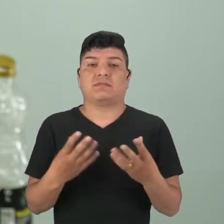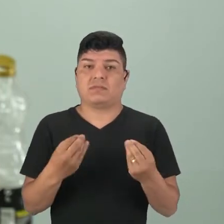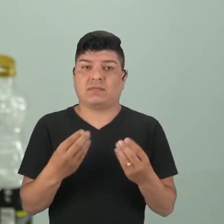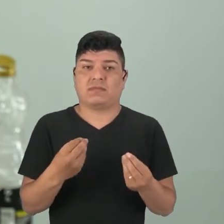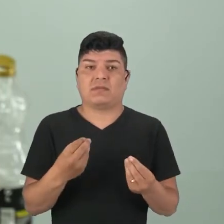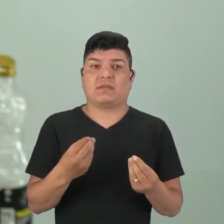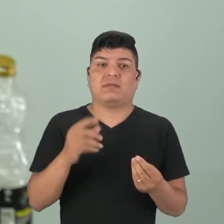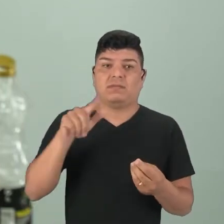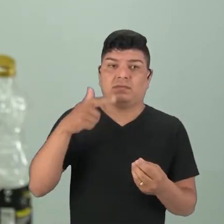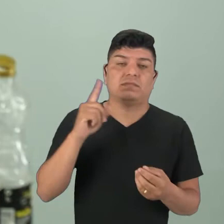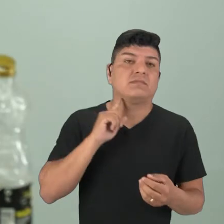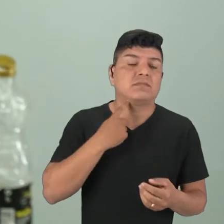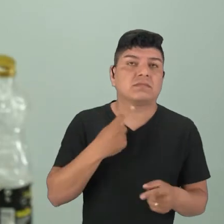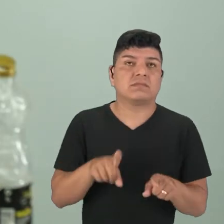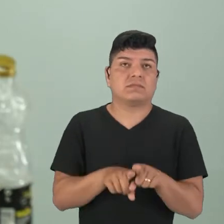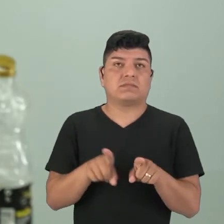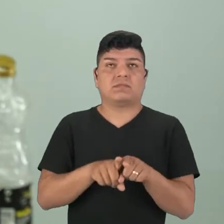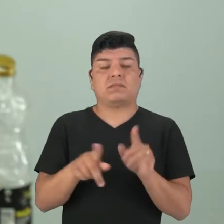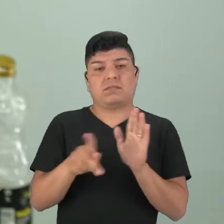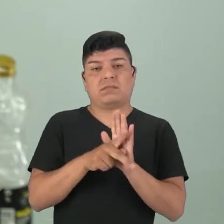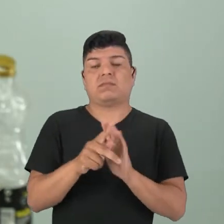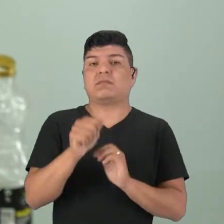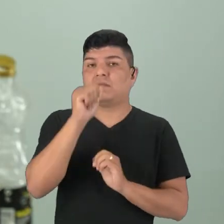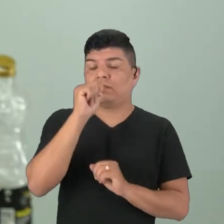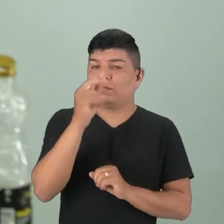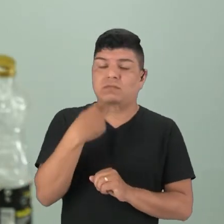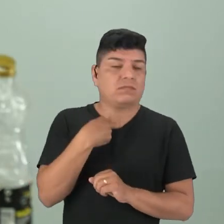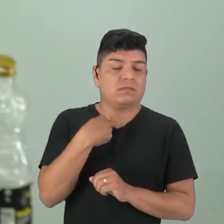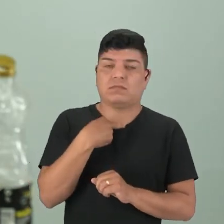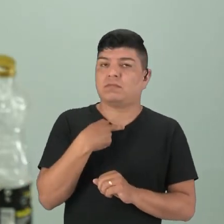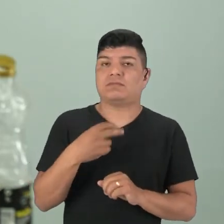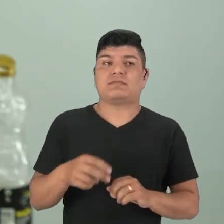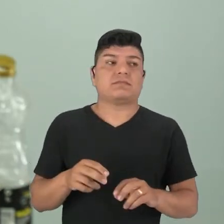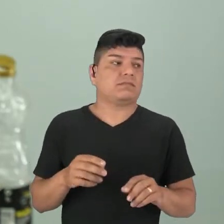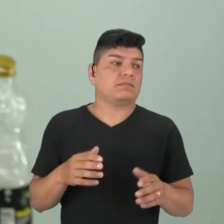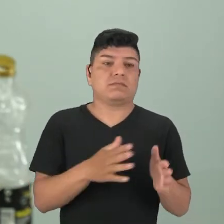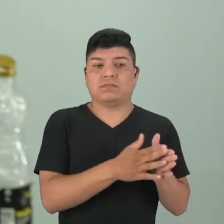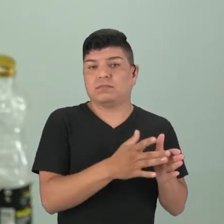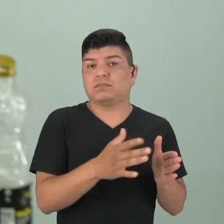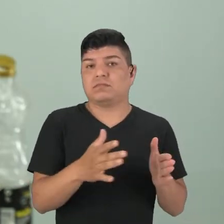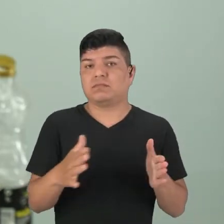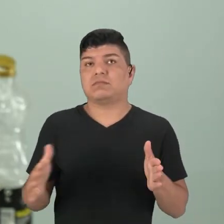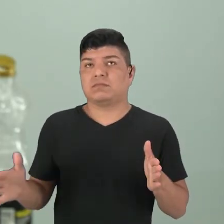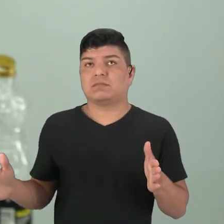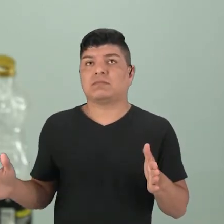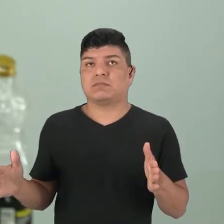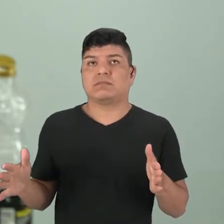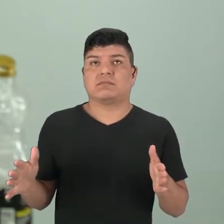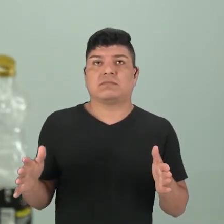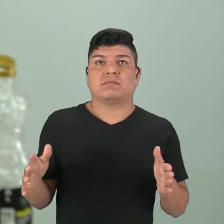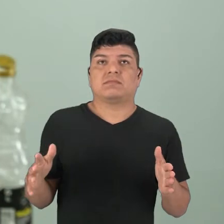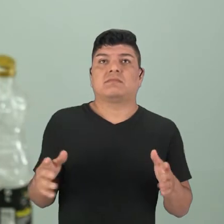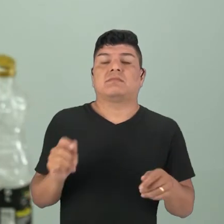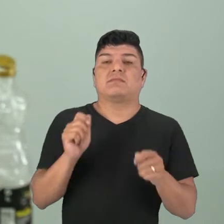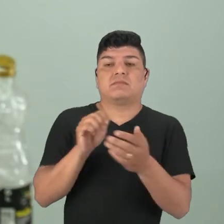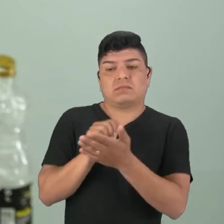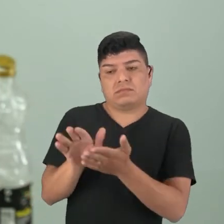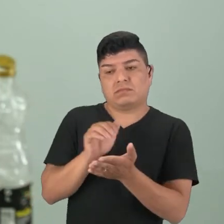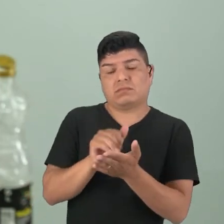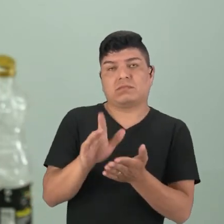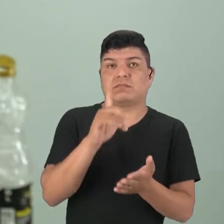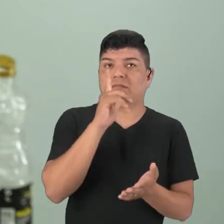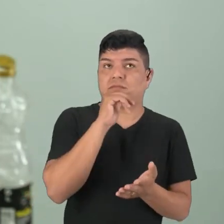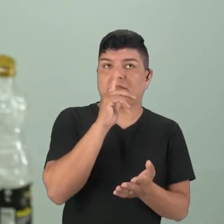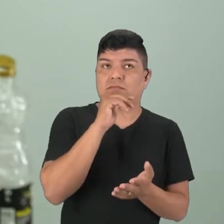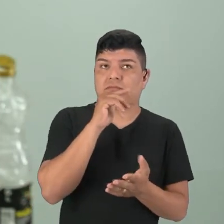de alguns outros elementos que a gente não é próprio para uso, como eu falei no início, e ela passa por essas etapas onde esses elementos são retirados da água